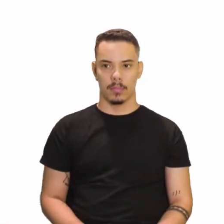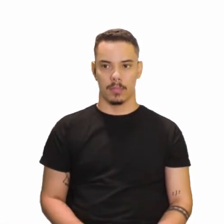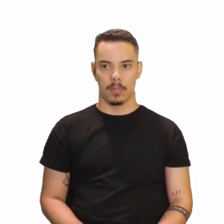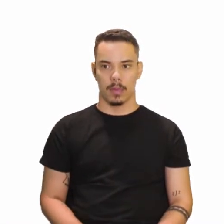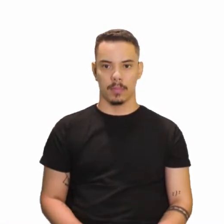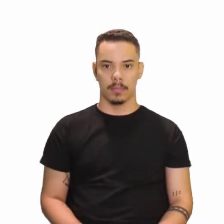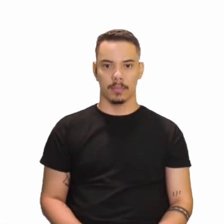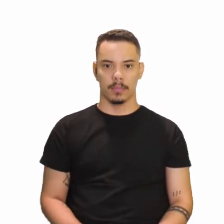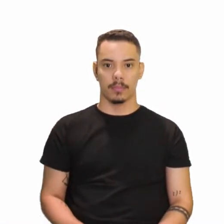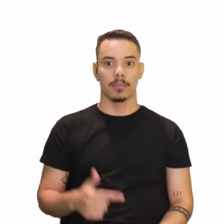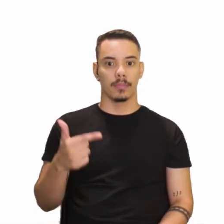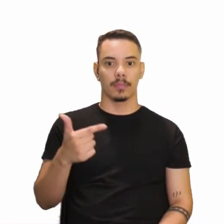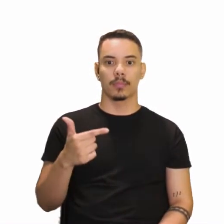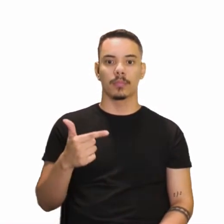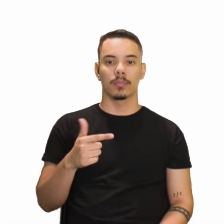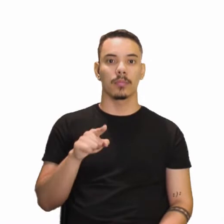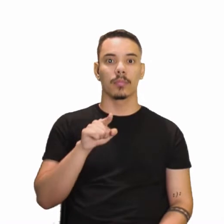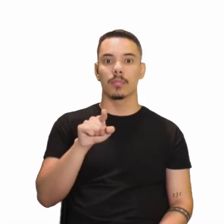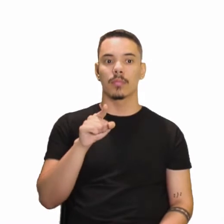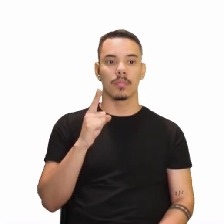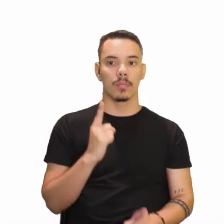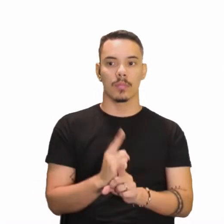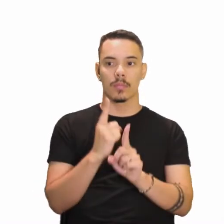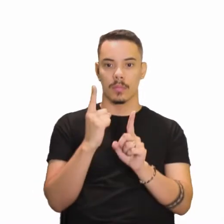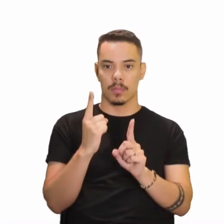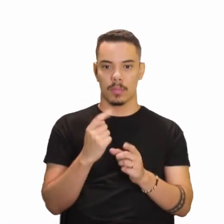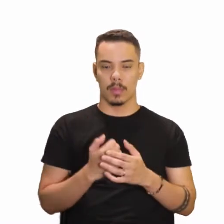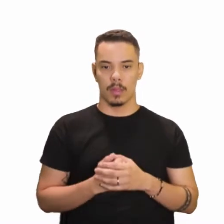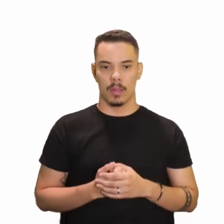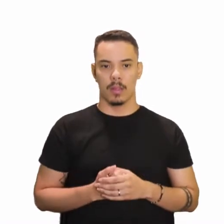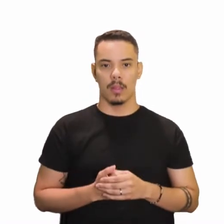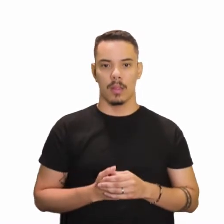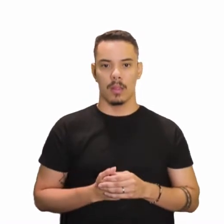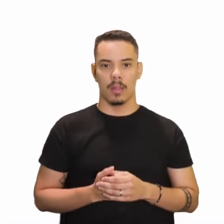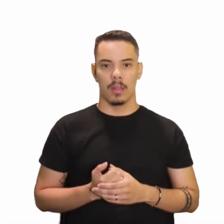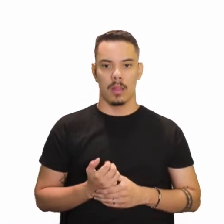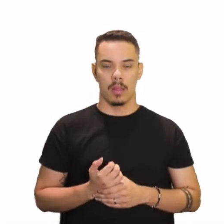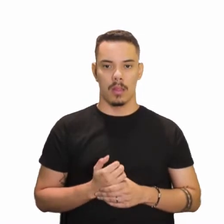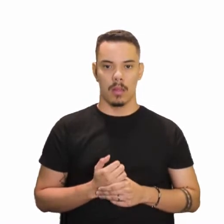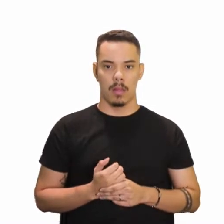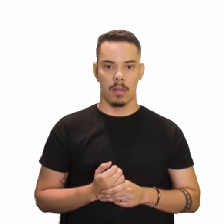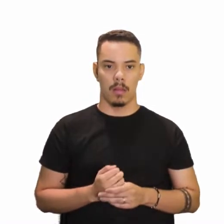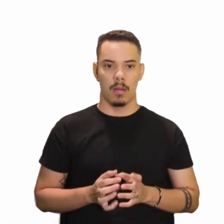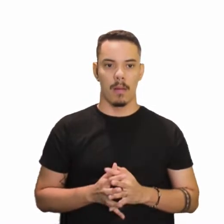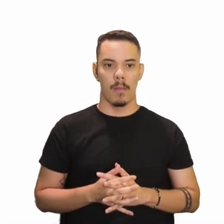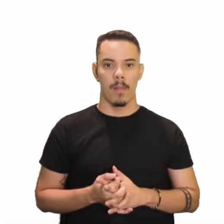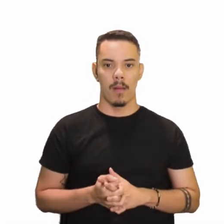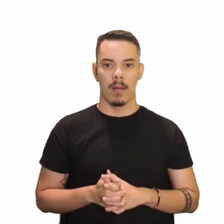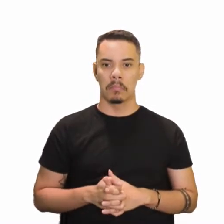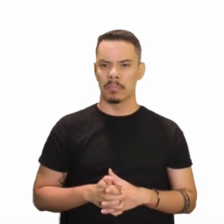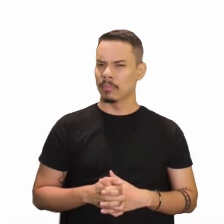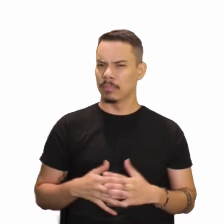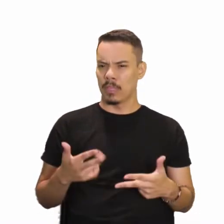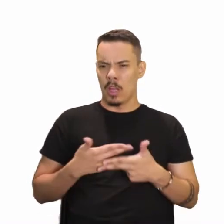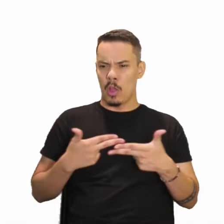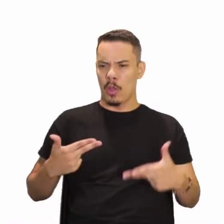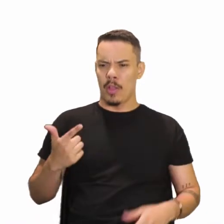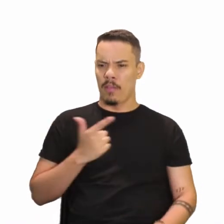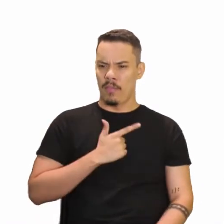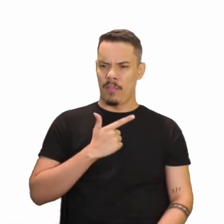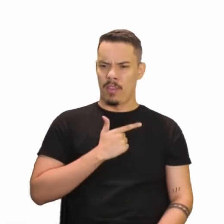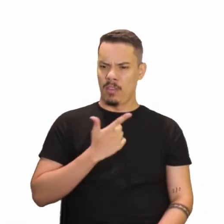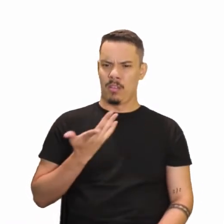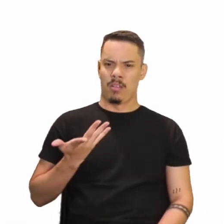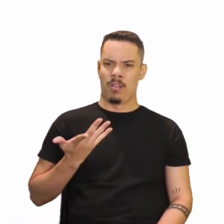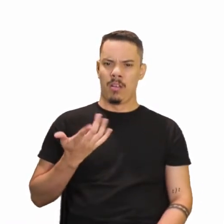o segundo que que você encontra aqui é um Raquel 2 Ó que coisa feia menino